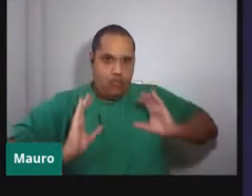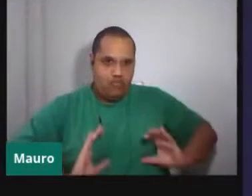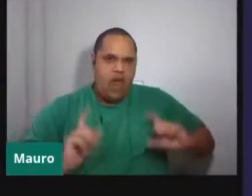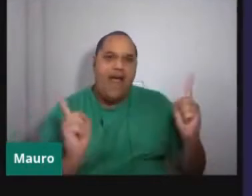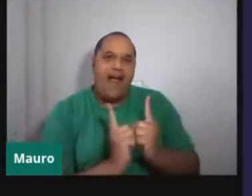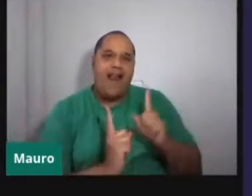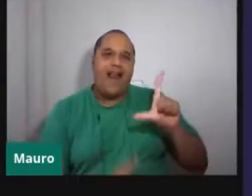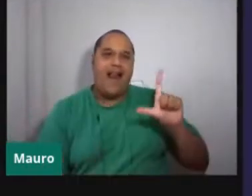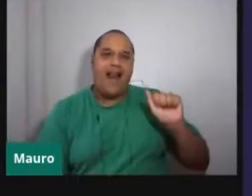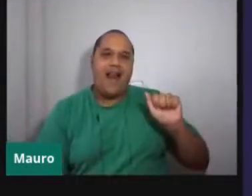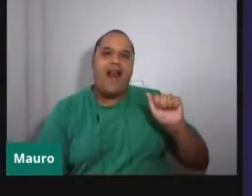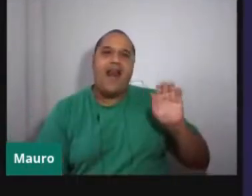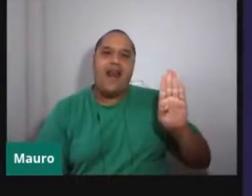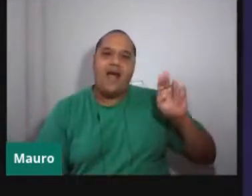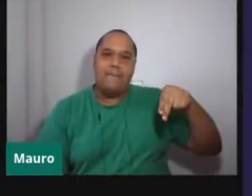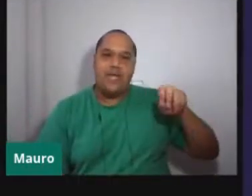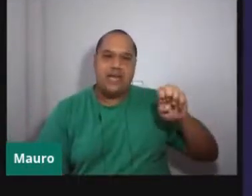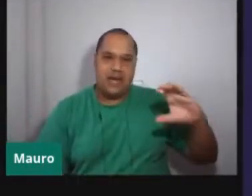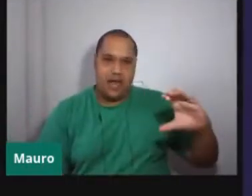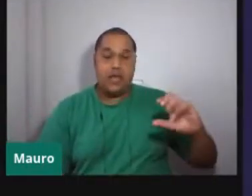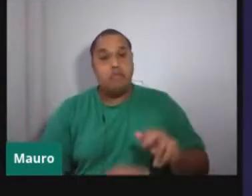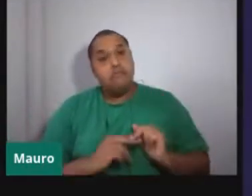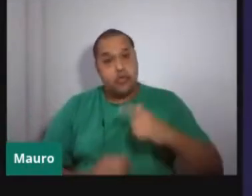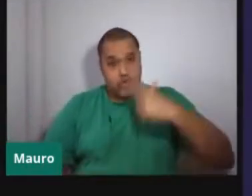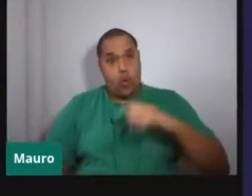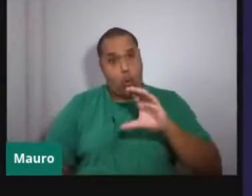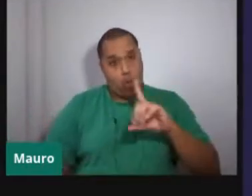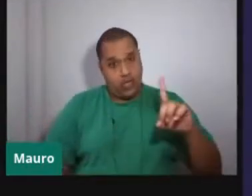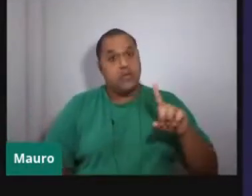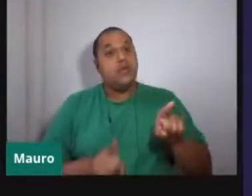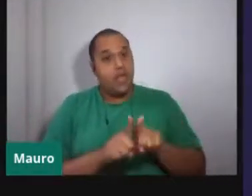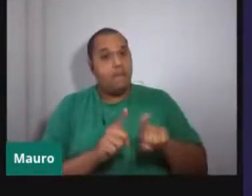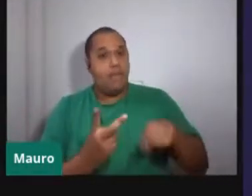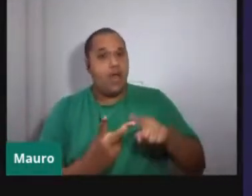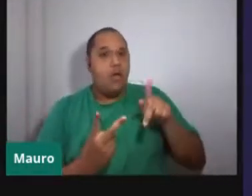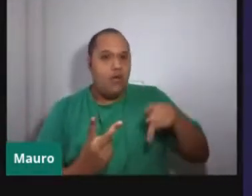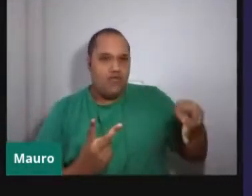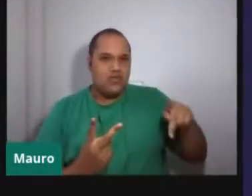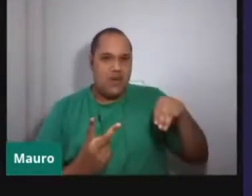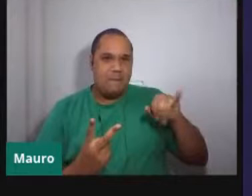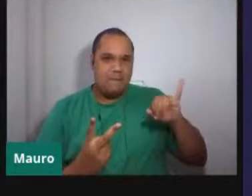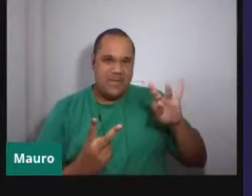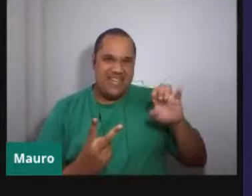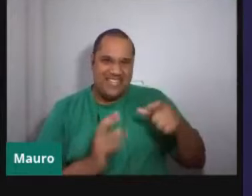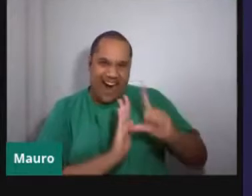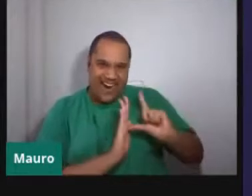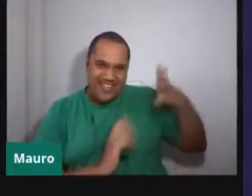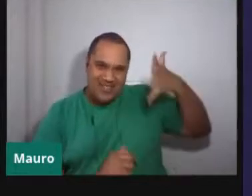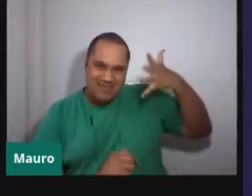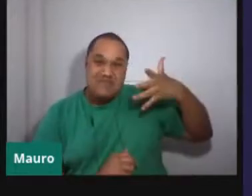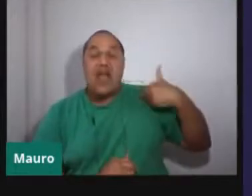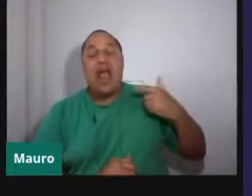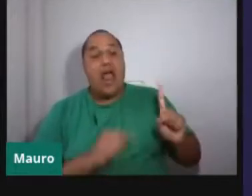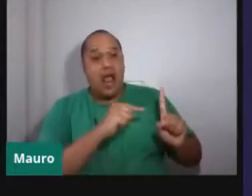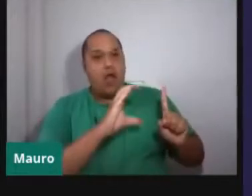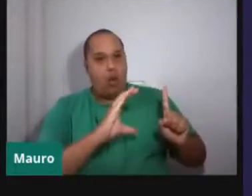LabNEC. Esse laboratório é coordenado por mim, pela professora Mirtes Pereira, que vocês acabaram de ouvir, né, a atual coordenadora do curso,